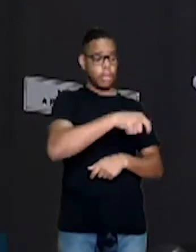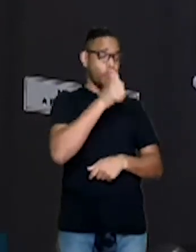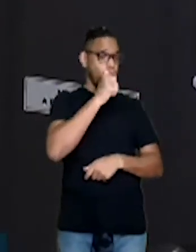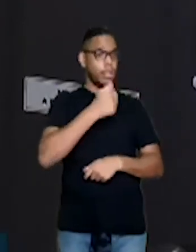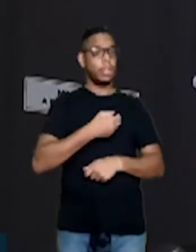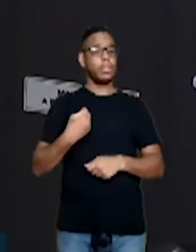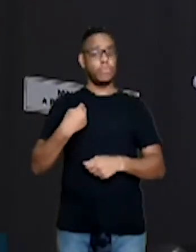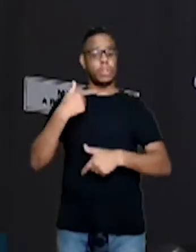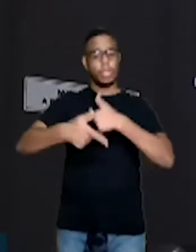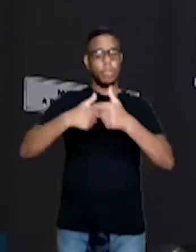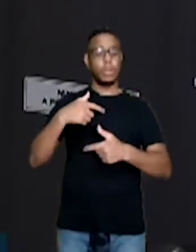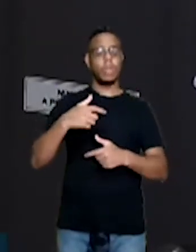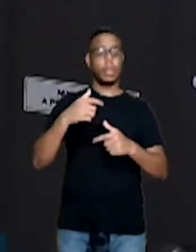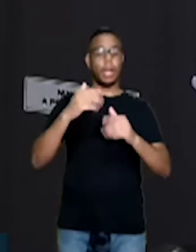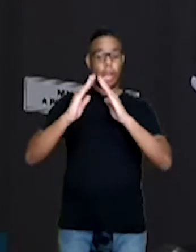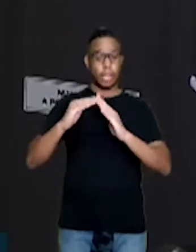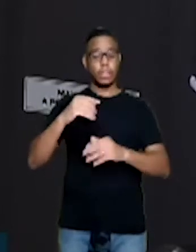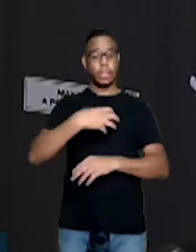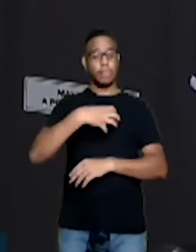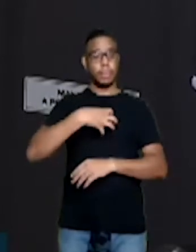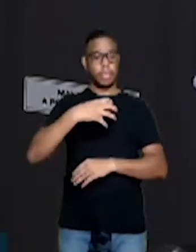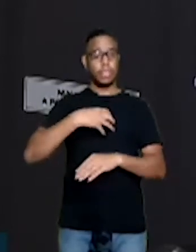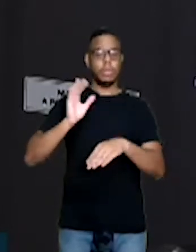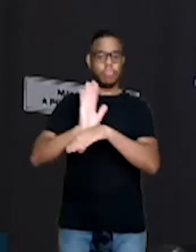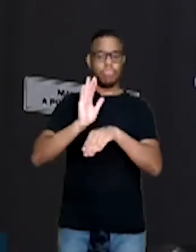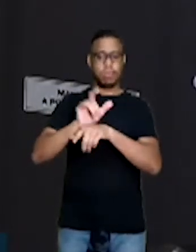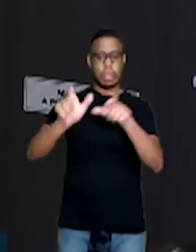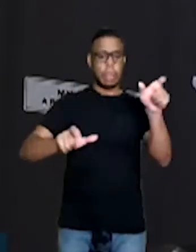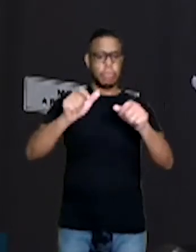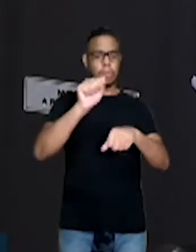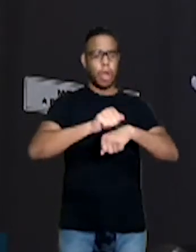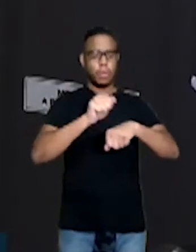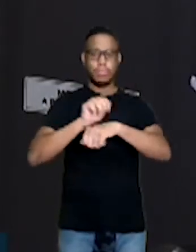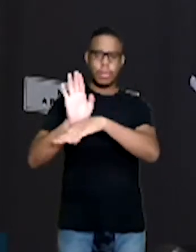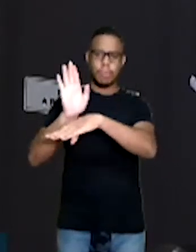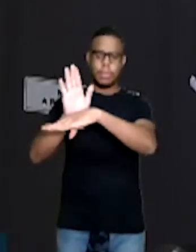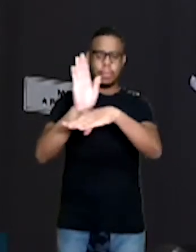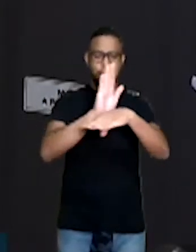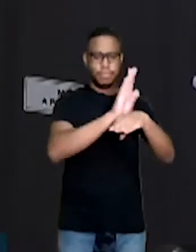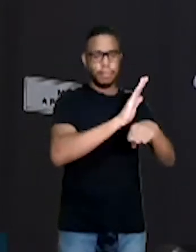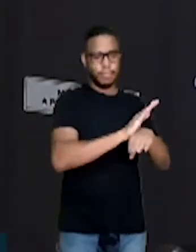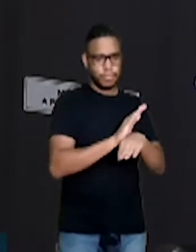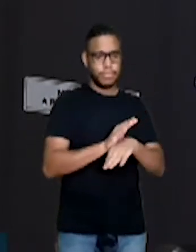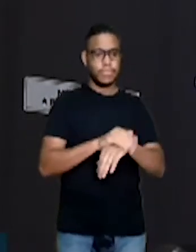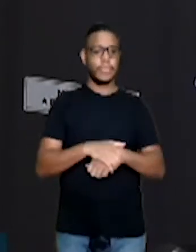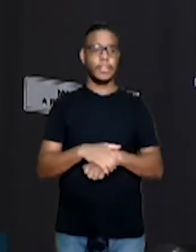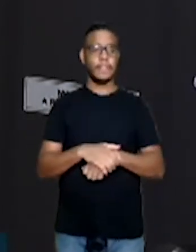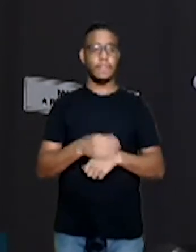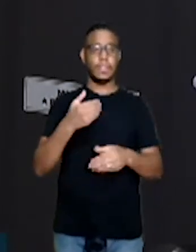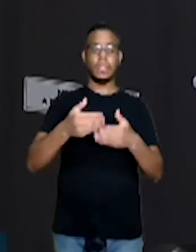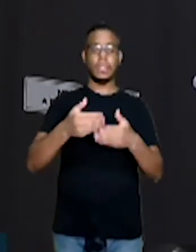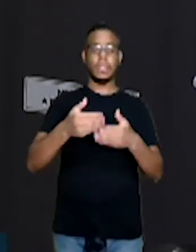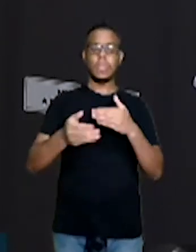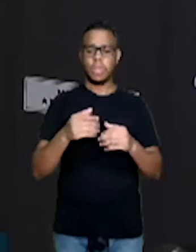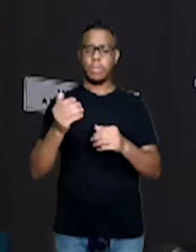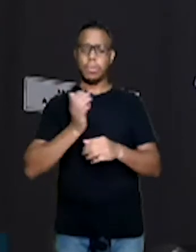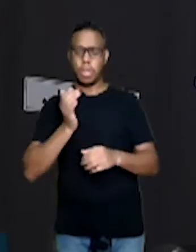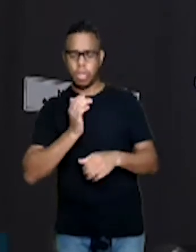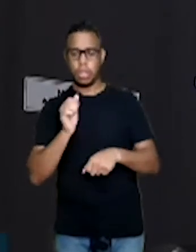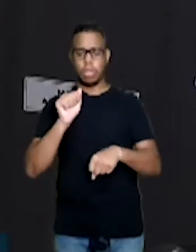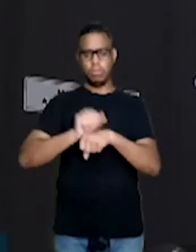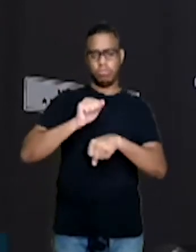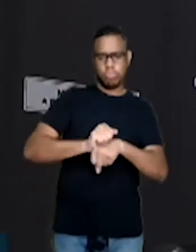Bahia em prol daqueles que mais necessitavam, independentemente da sua classe, da sua